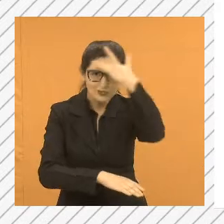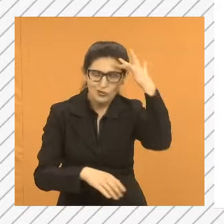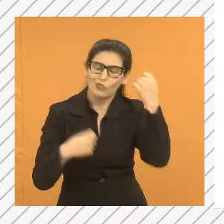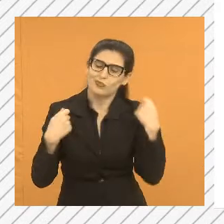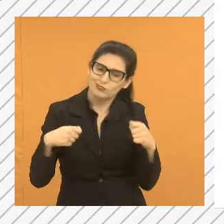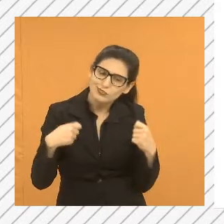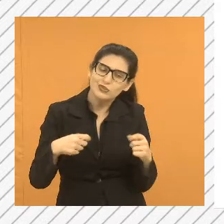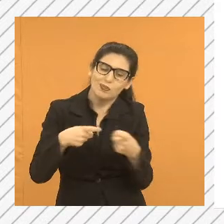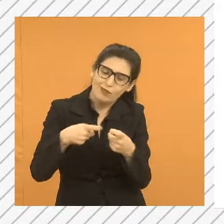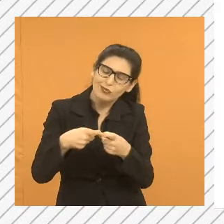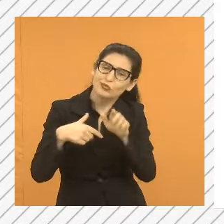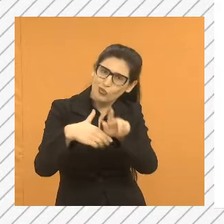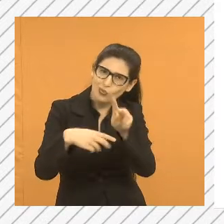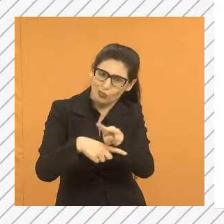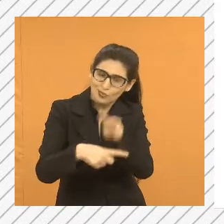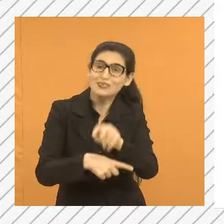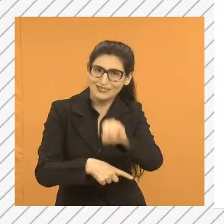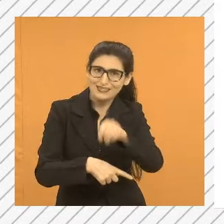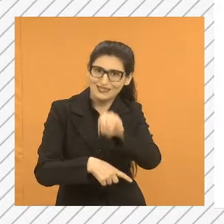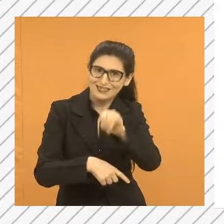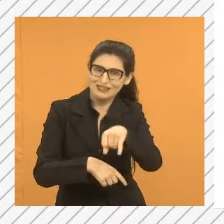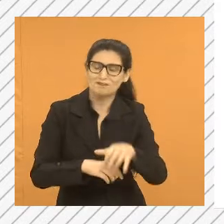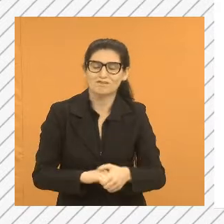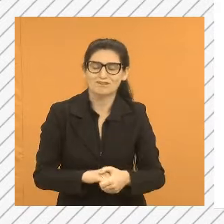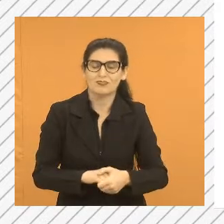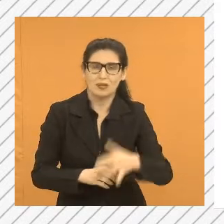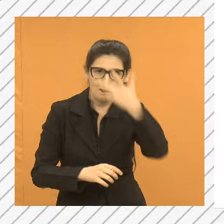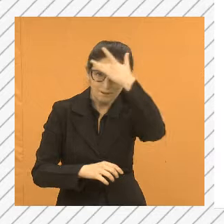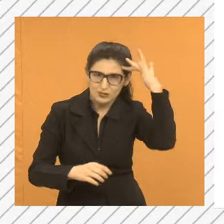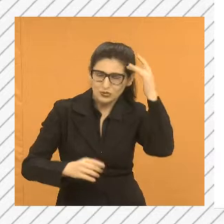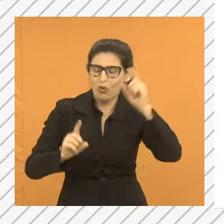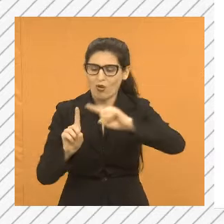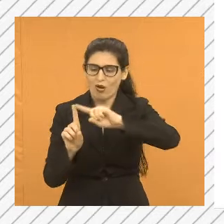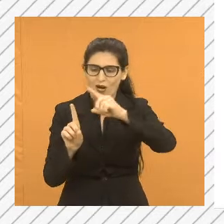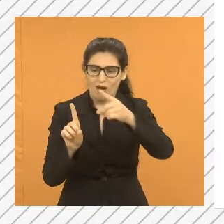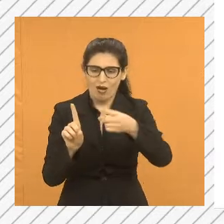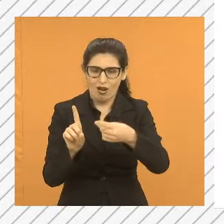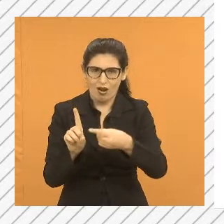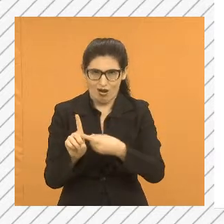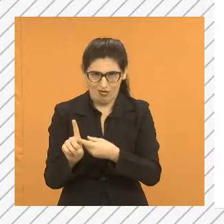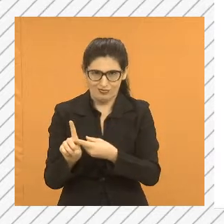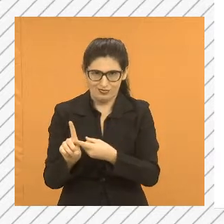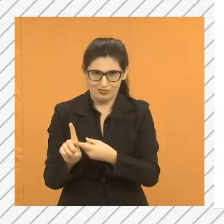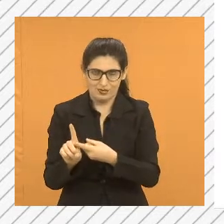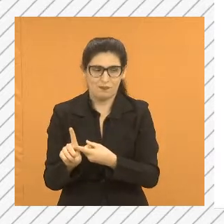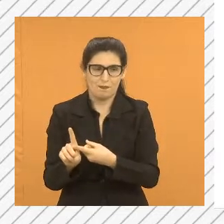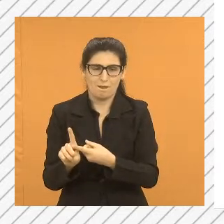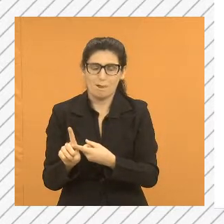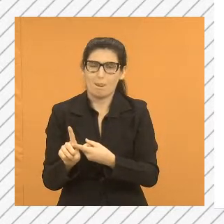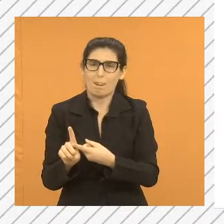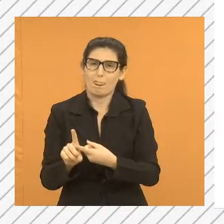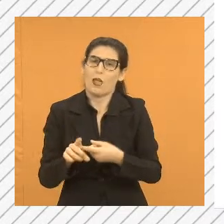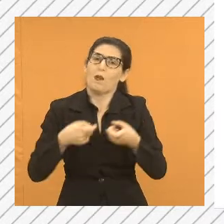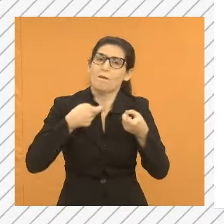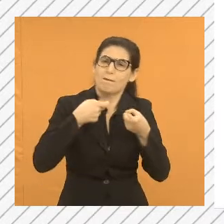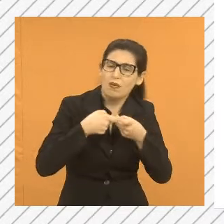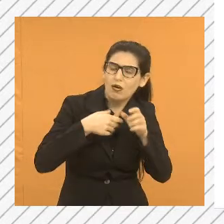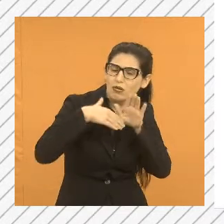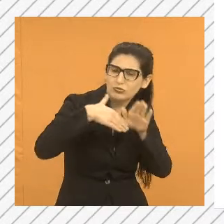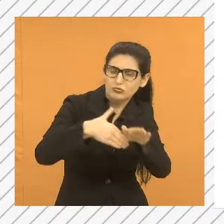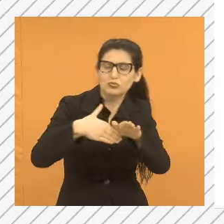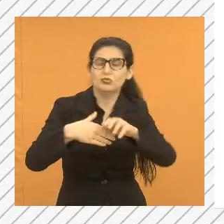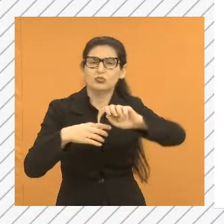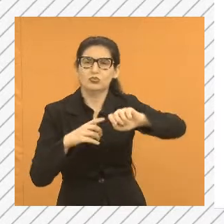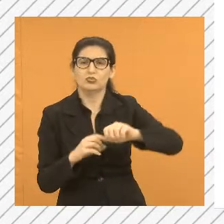do consultório na rua. Dentre elas, gestantes que recebem todo o amparo para uma assistência